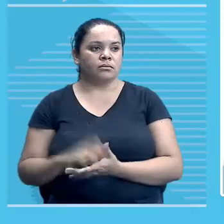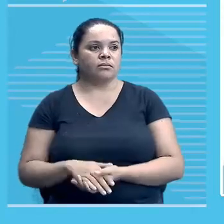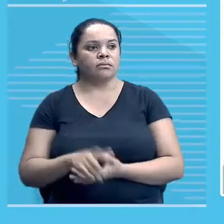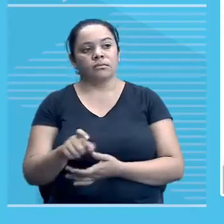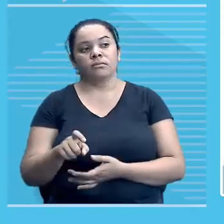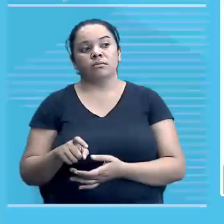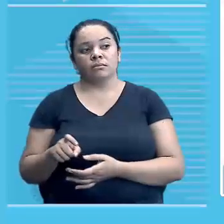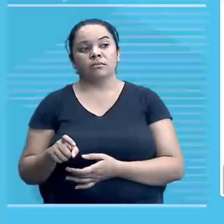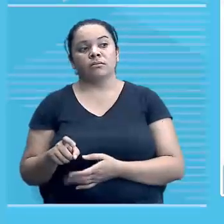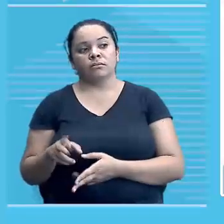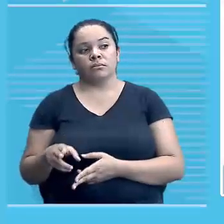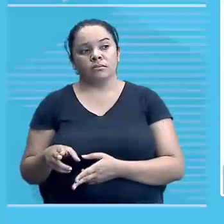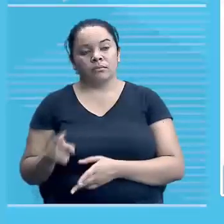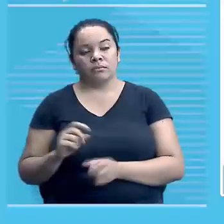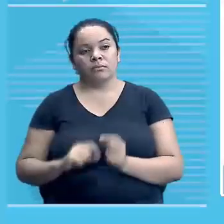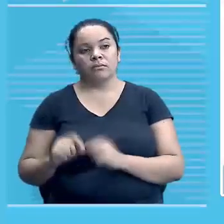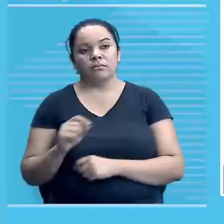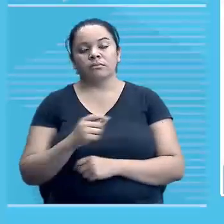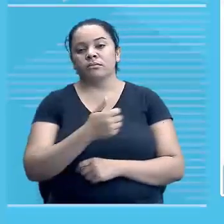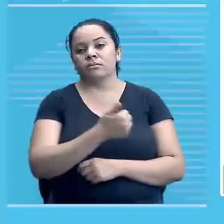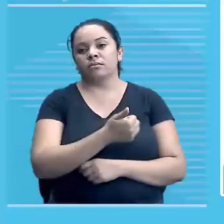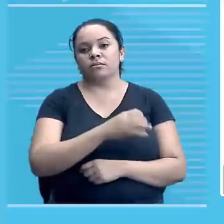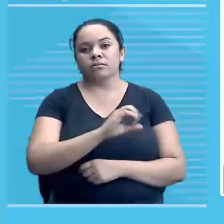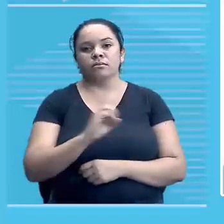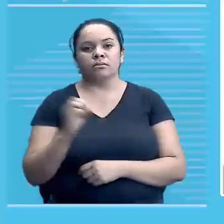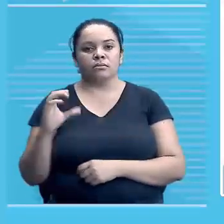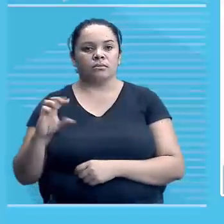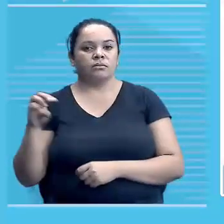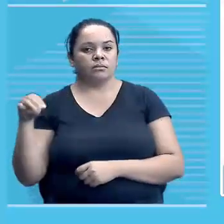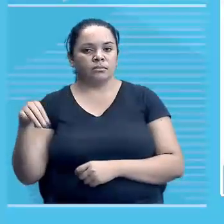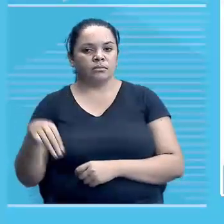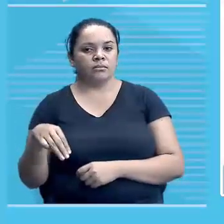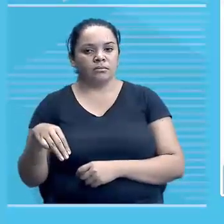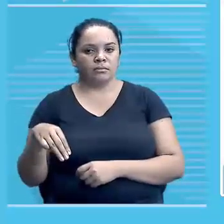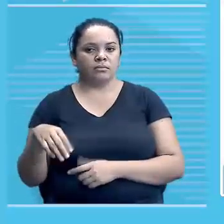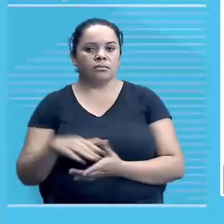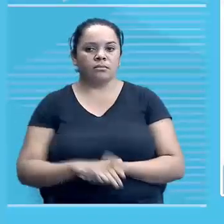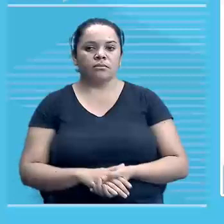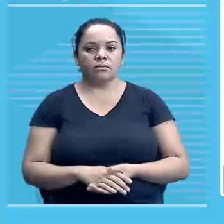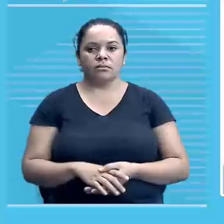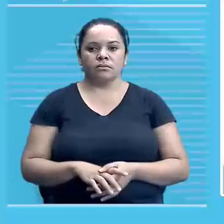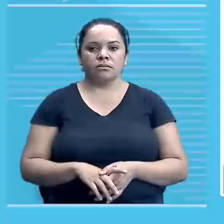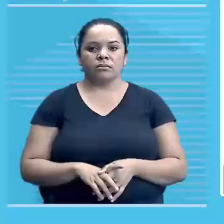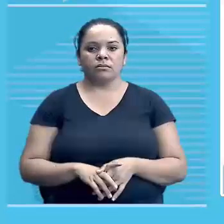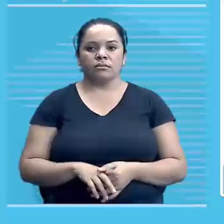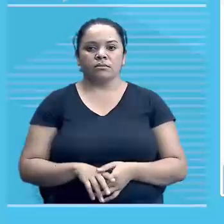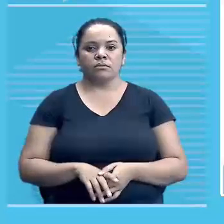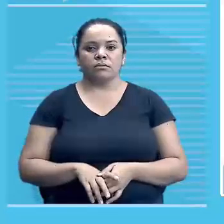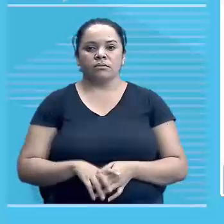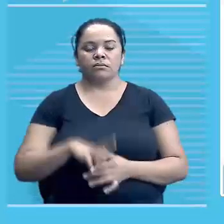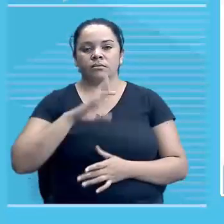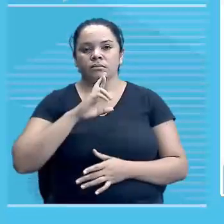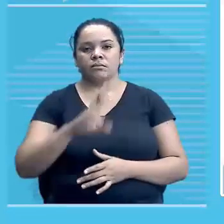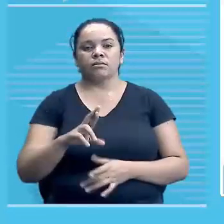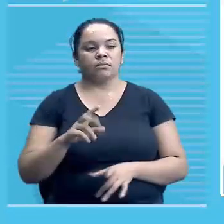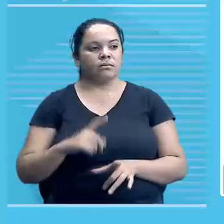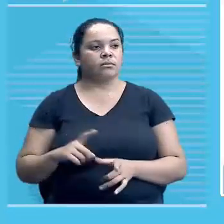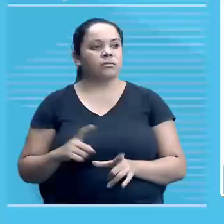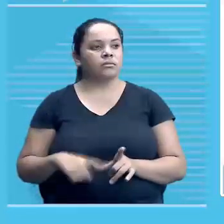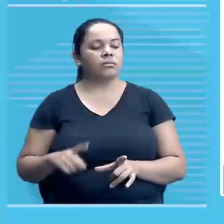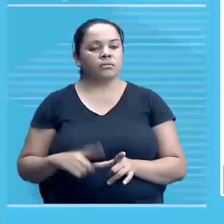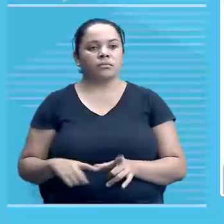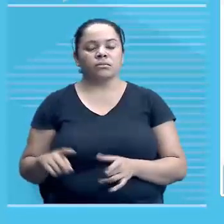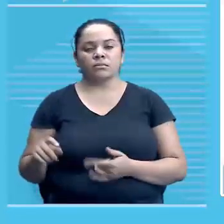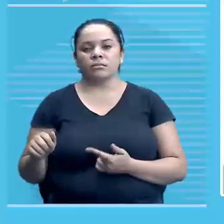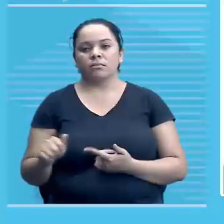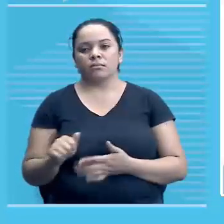quanto? 10 centímetros, com certeza que é a letra A. Observa